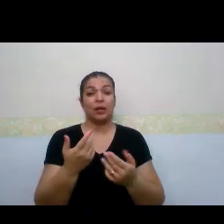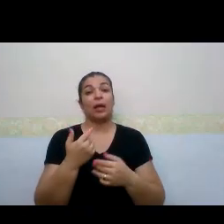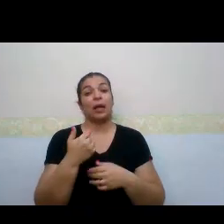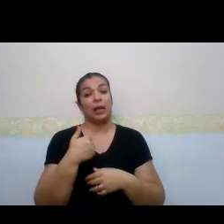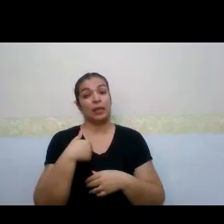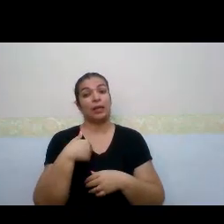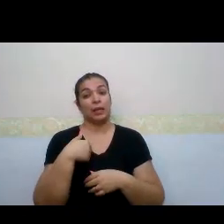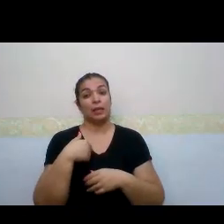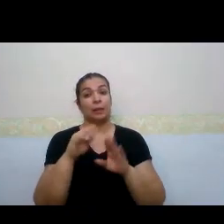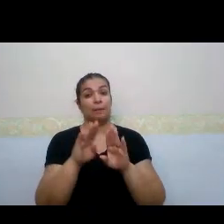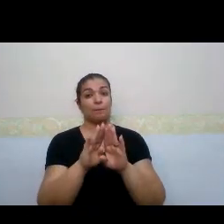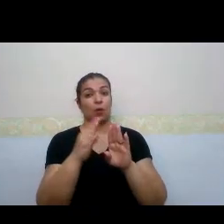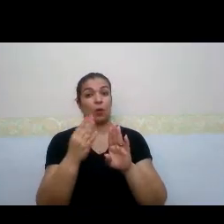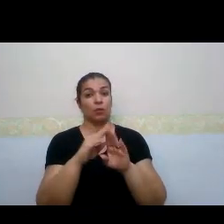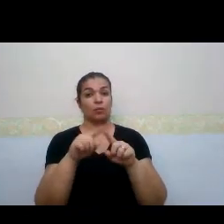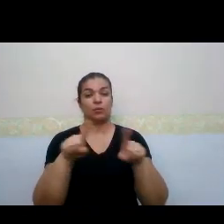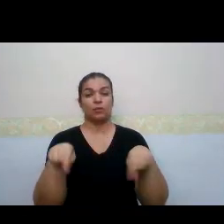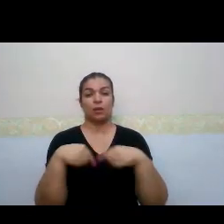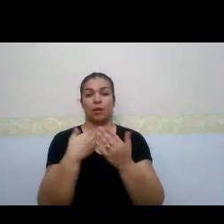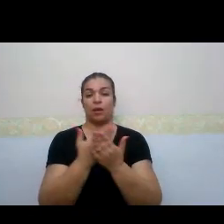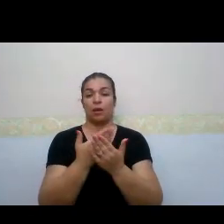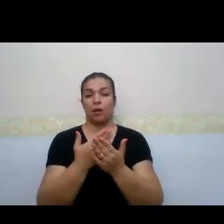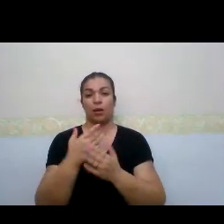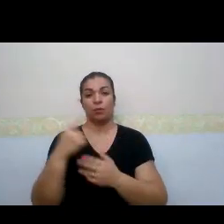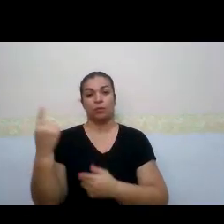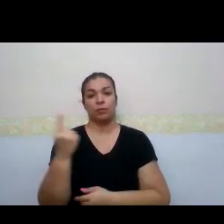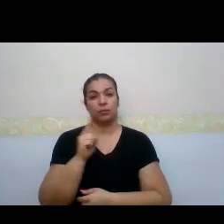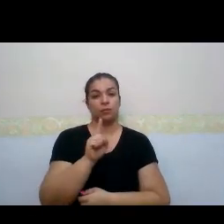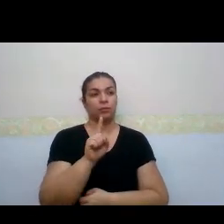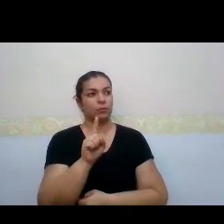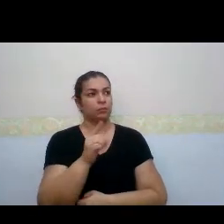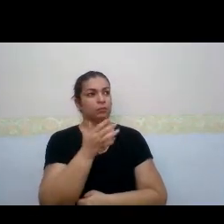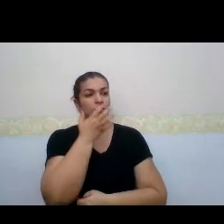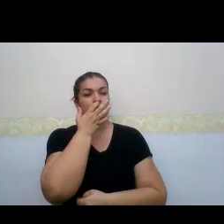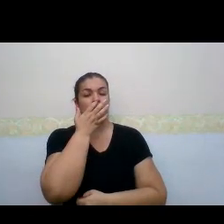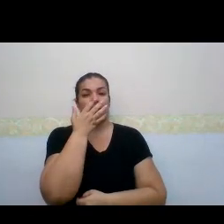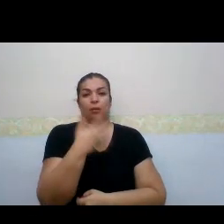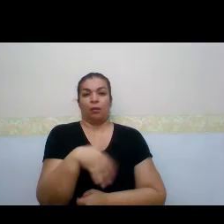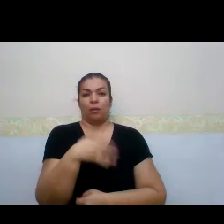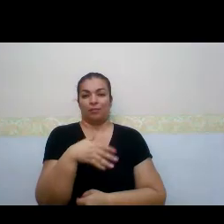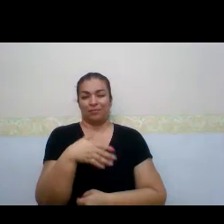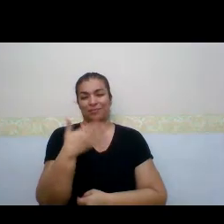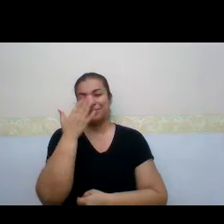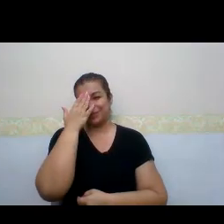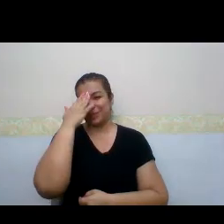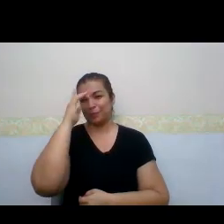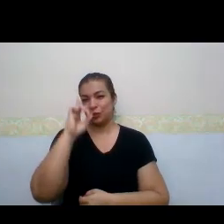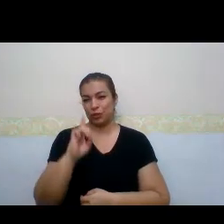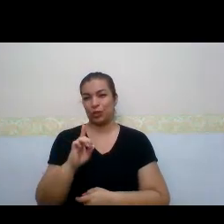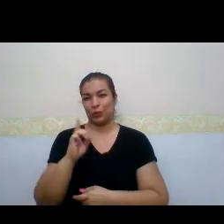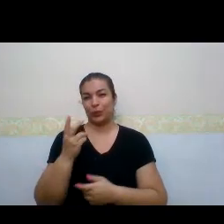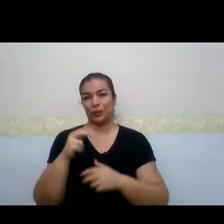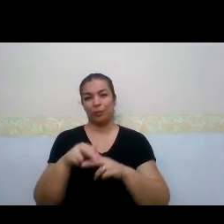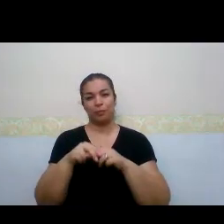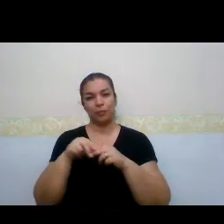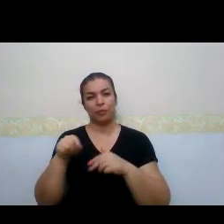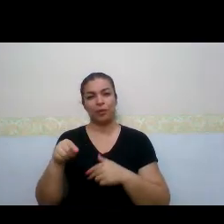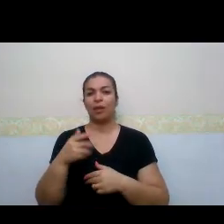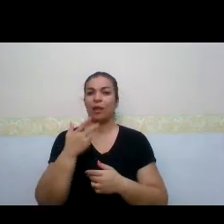e faz uma cara de espanto, de horror? A diretora, né? A gente sabe que é a diretora porque ela está dizendo aqui: entre